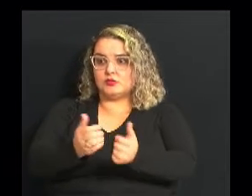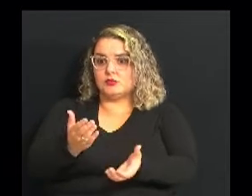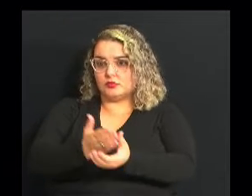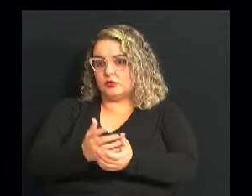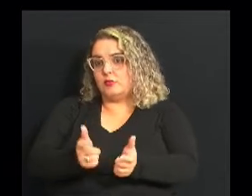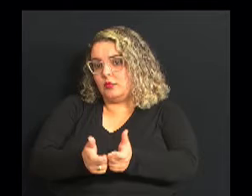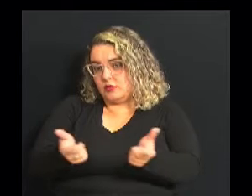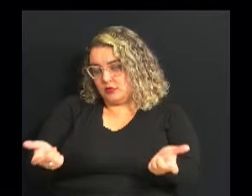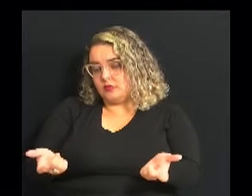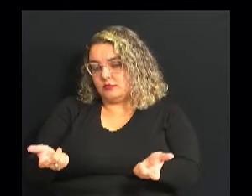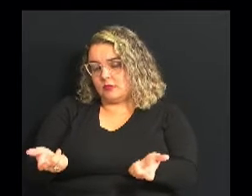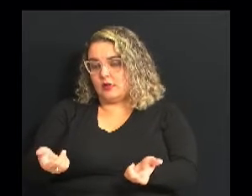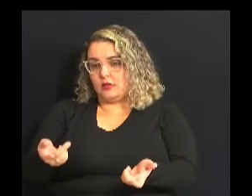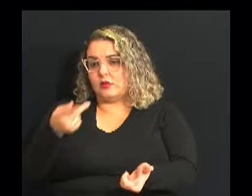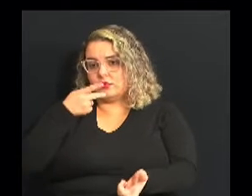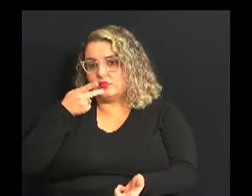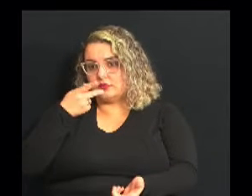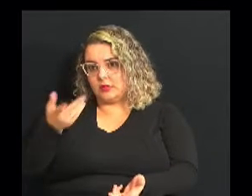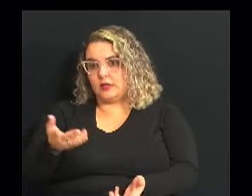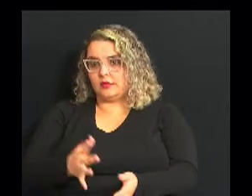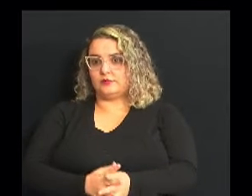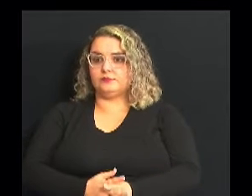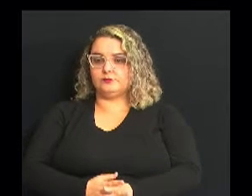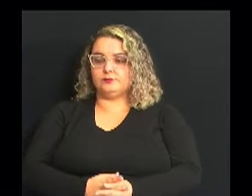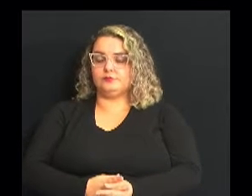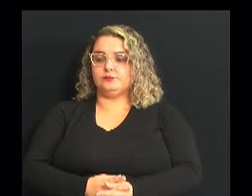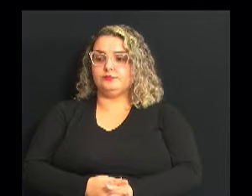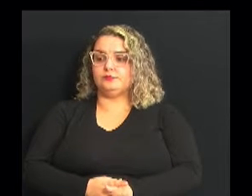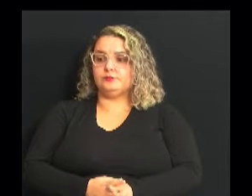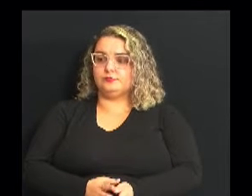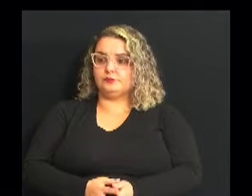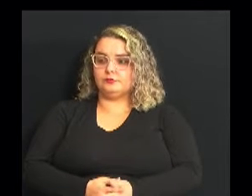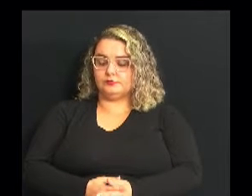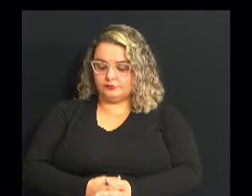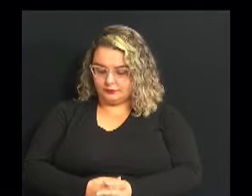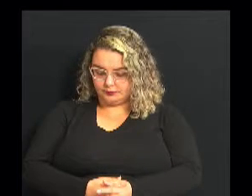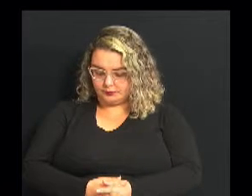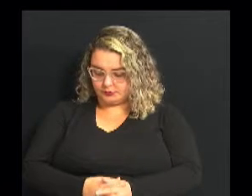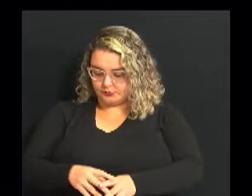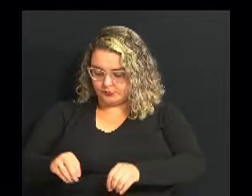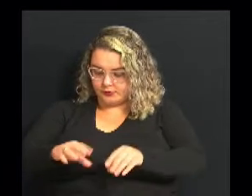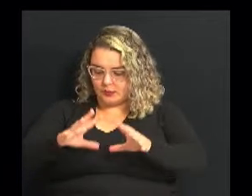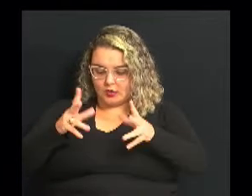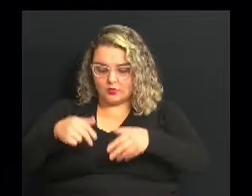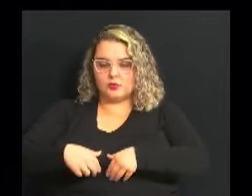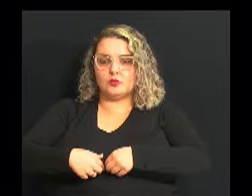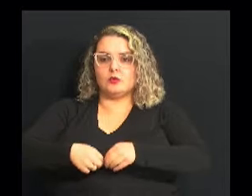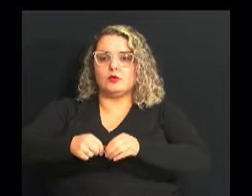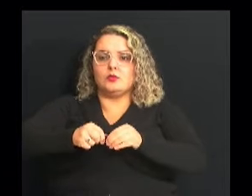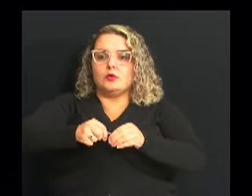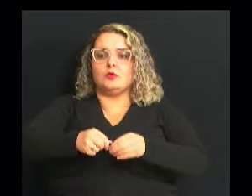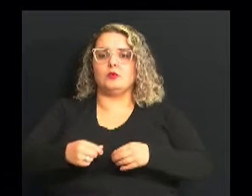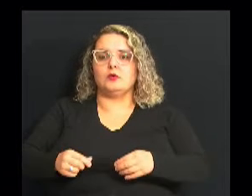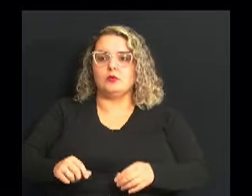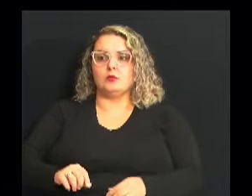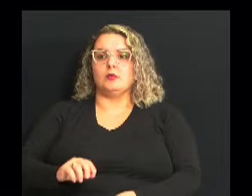assim, né? A gente está migrando todos os nossos bancos de dados hoje para a Oracle,